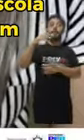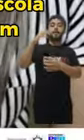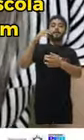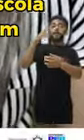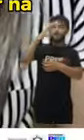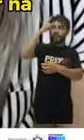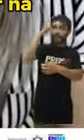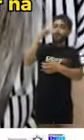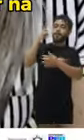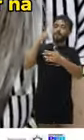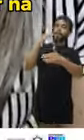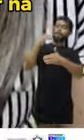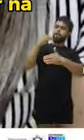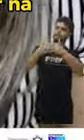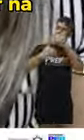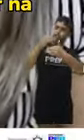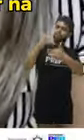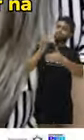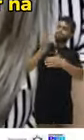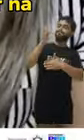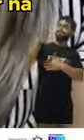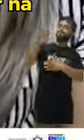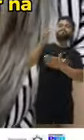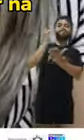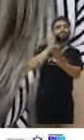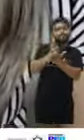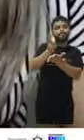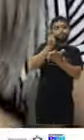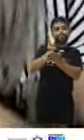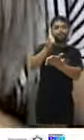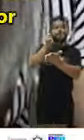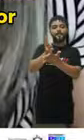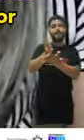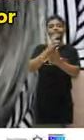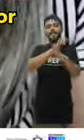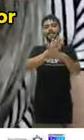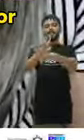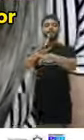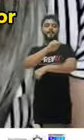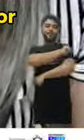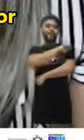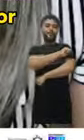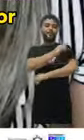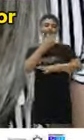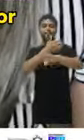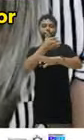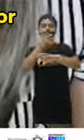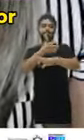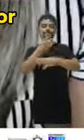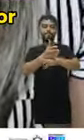a conquistarem, né, esse sonho de entrar na universidade. Então, gratidão a